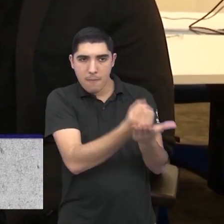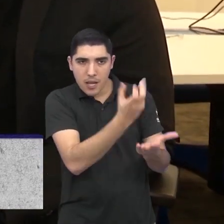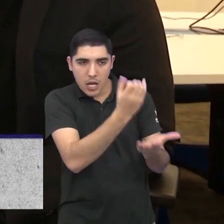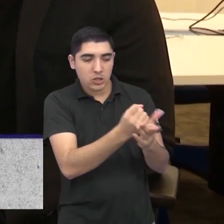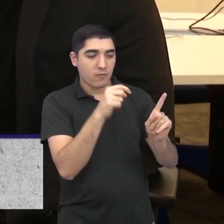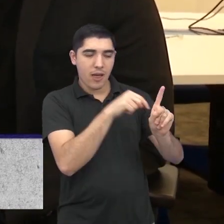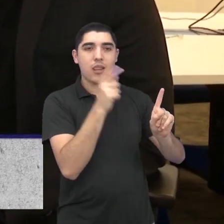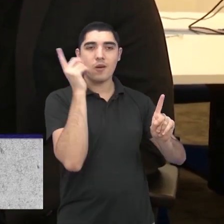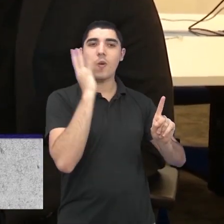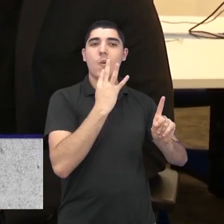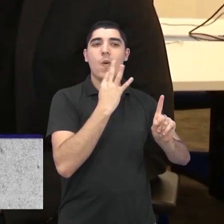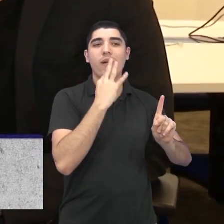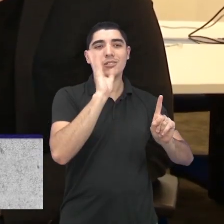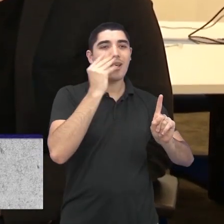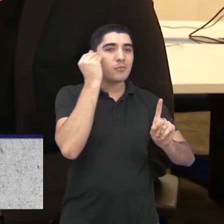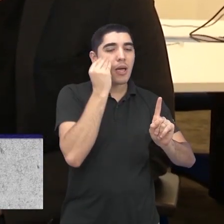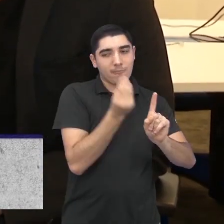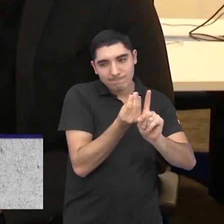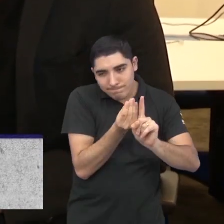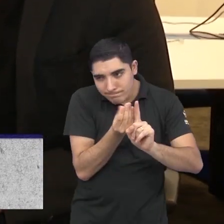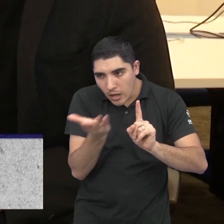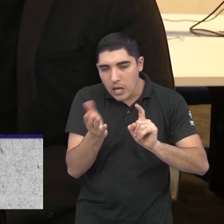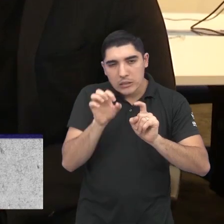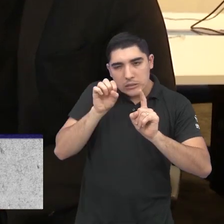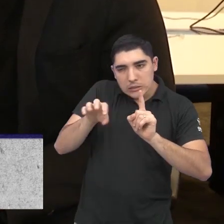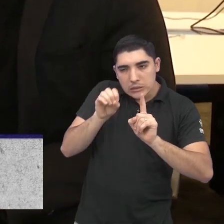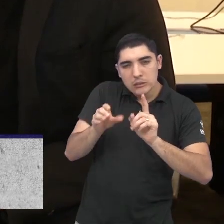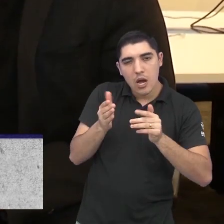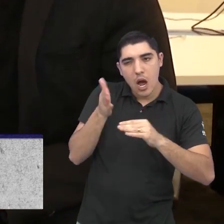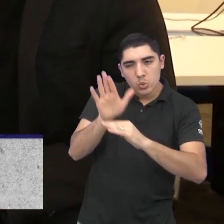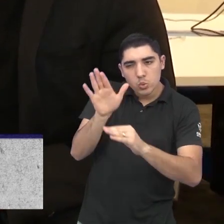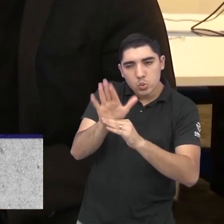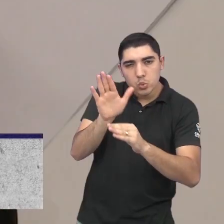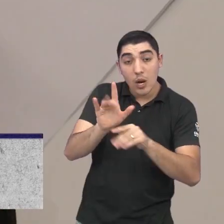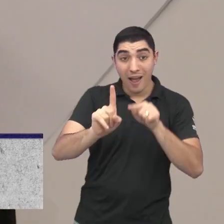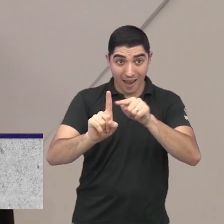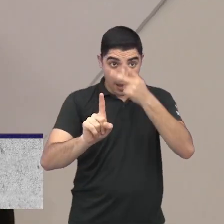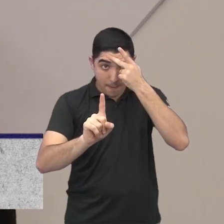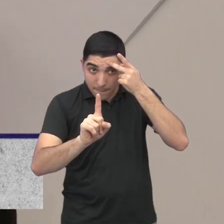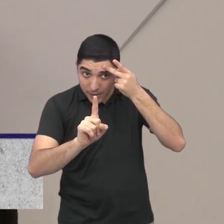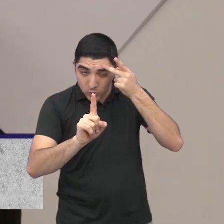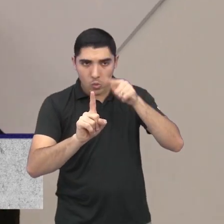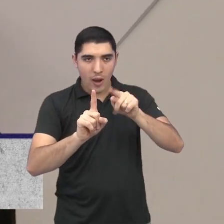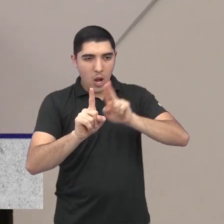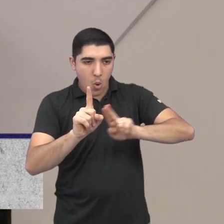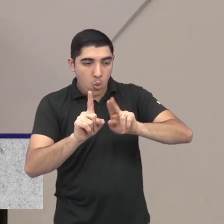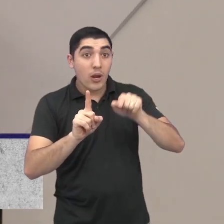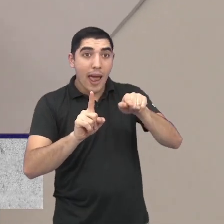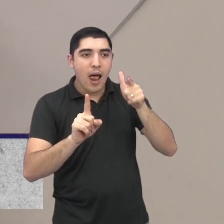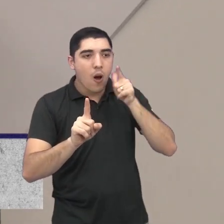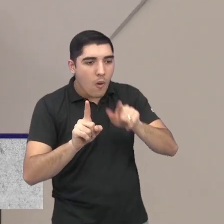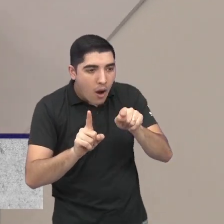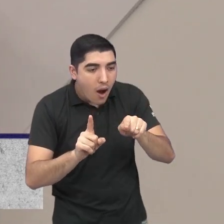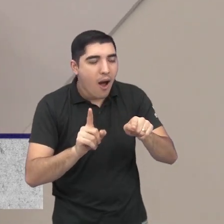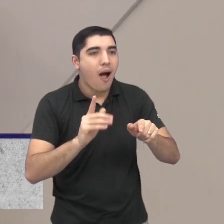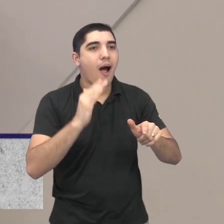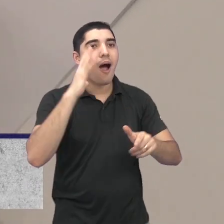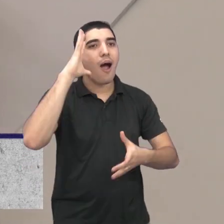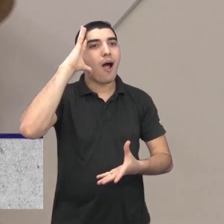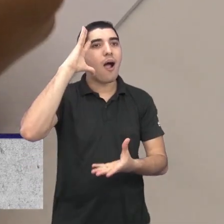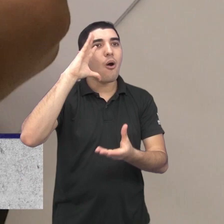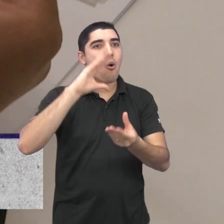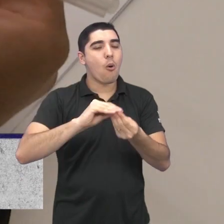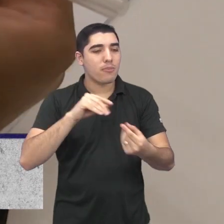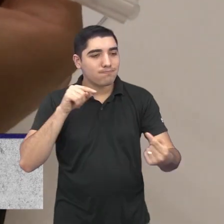e garantir que essas necessidades sejam atendidas e que o usuário tenha ali todas as suas dores e necessidades traduzidas num